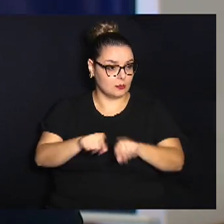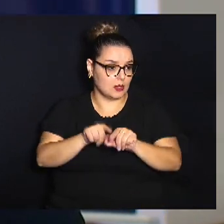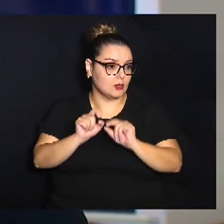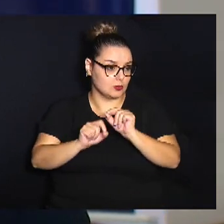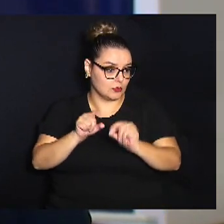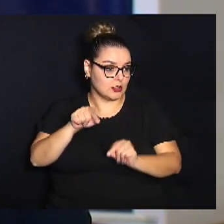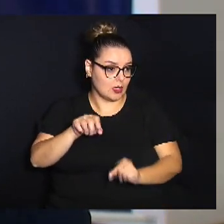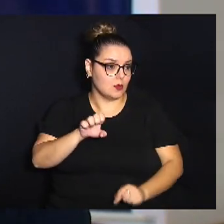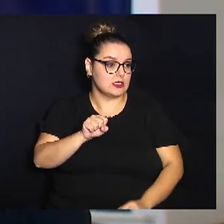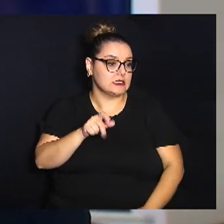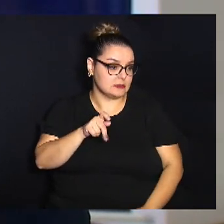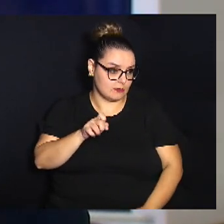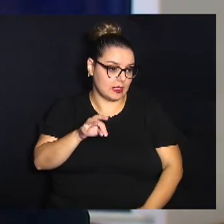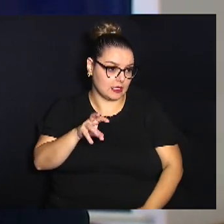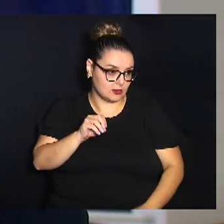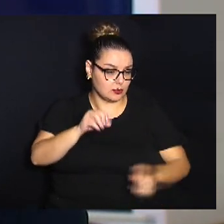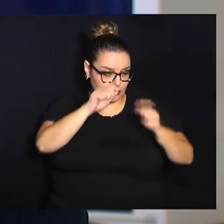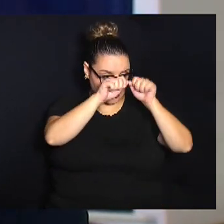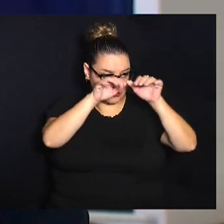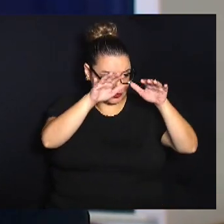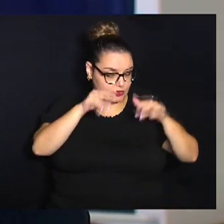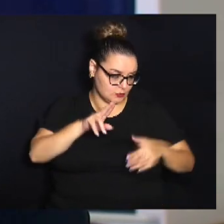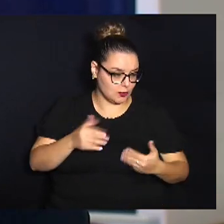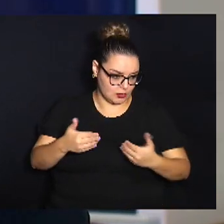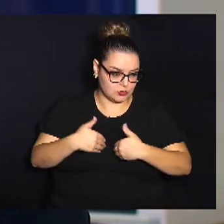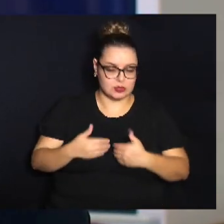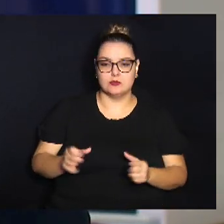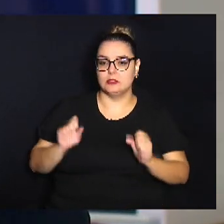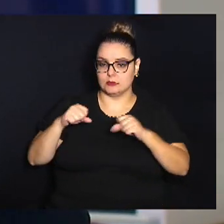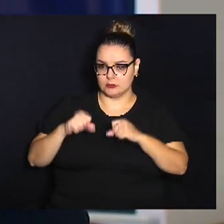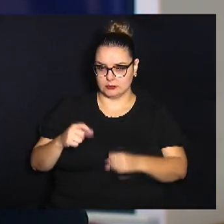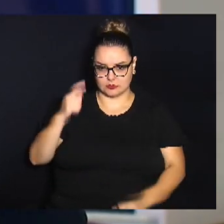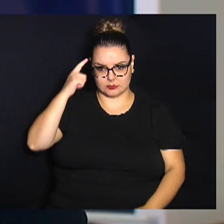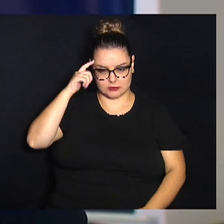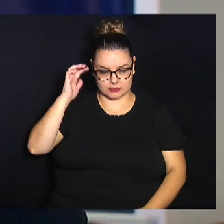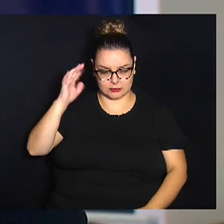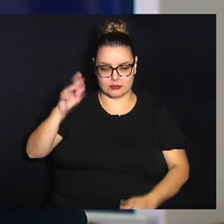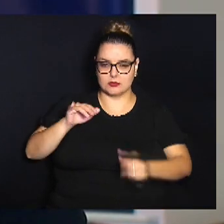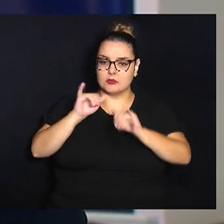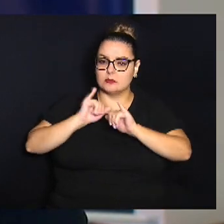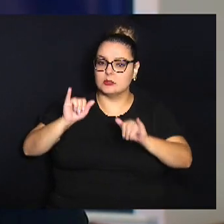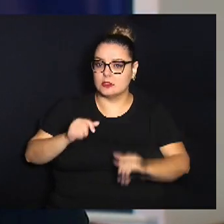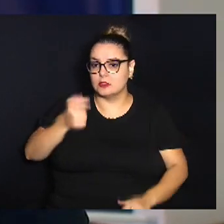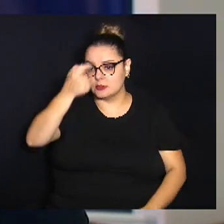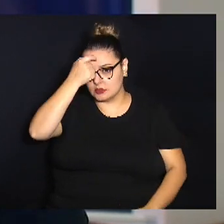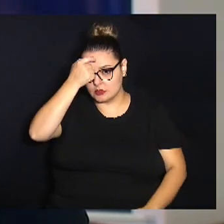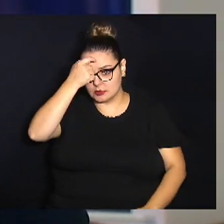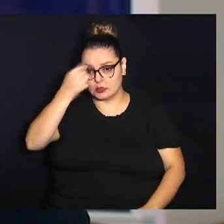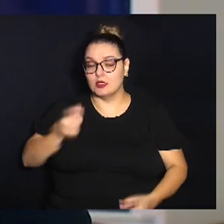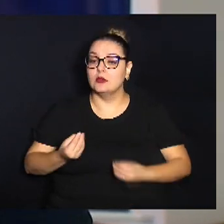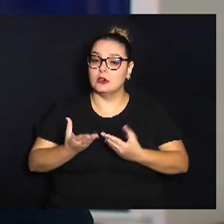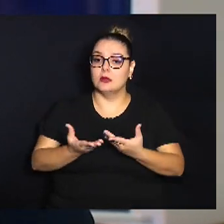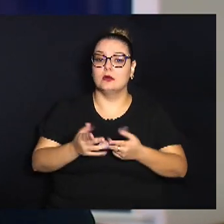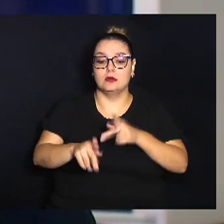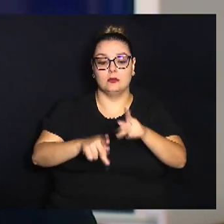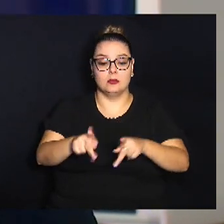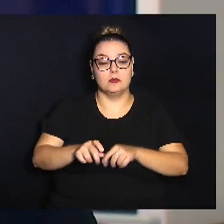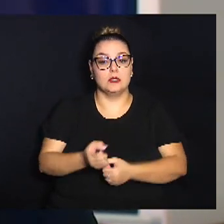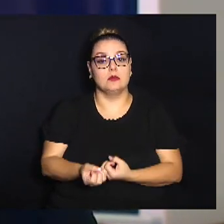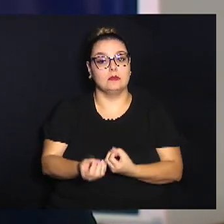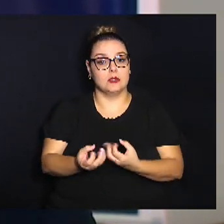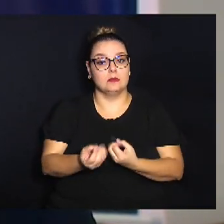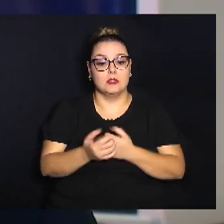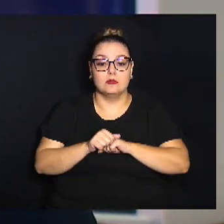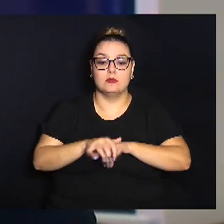o espectro autista, né? Quando a gente pensa numa campanha assim de conscientização, a gente está trazendo para a população informação, e essa informação